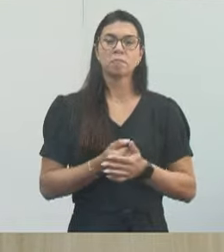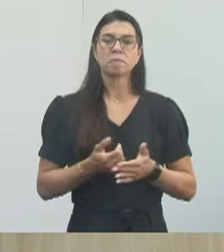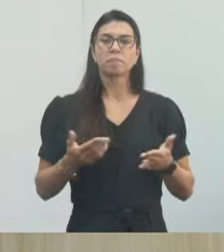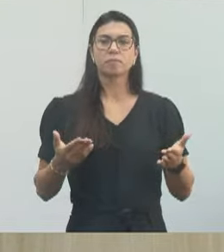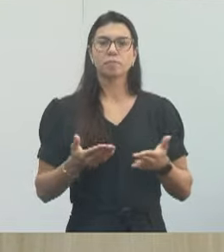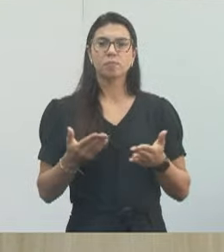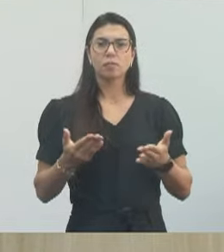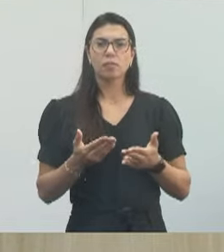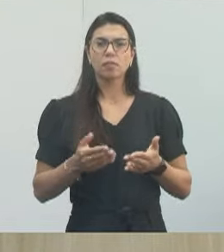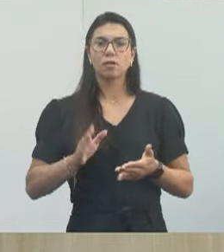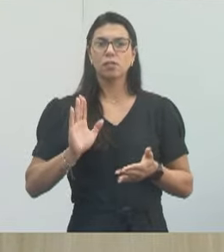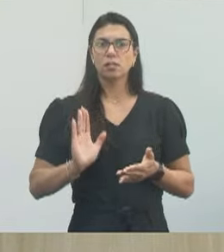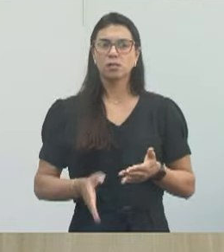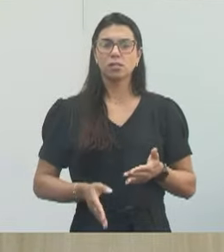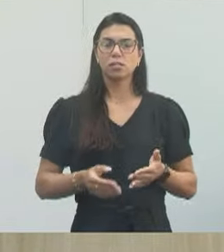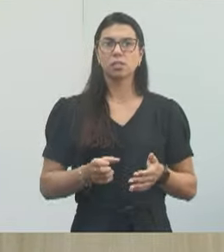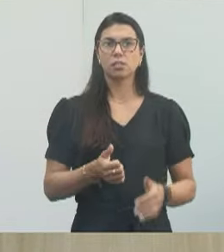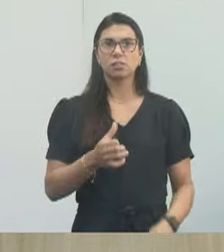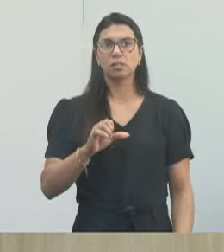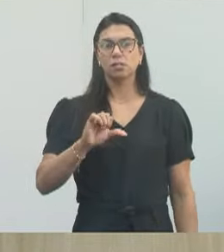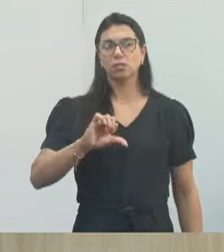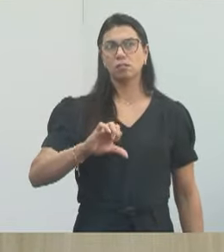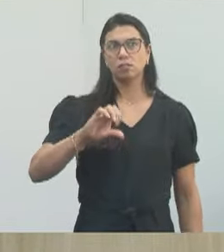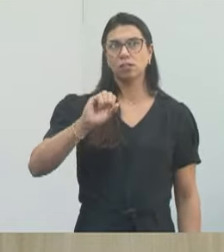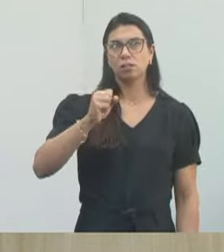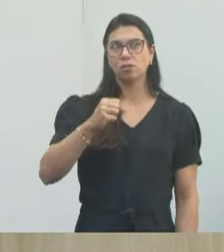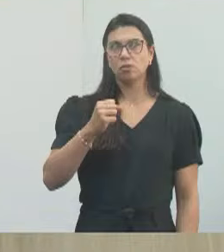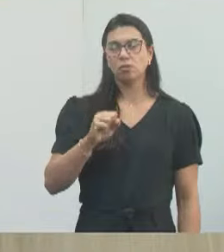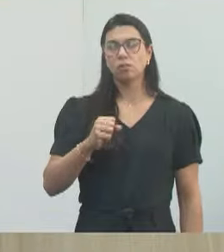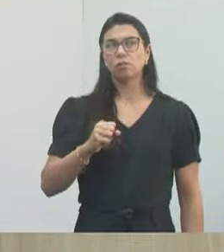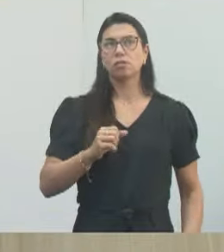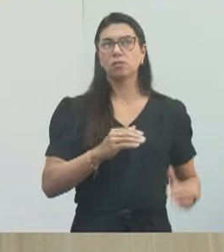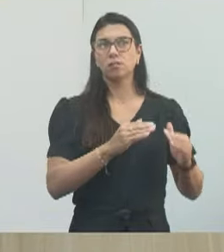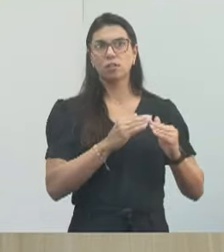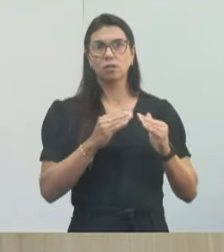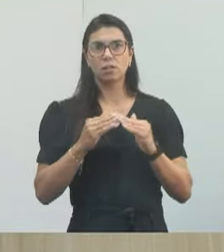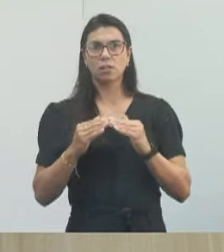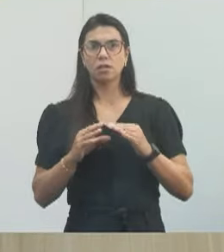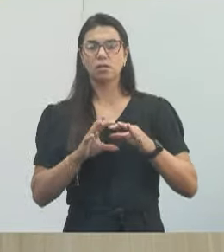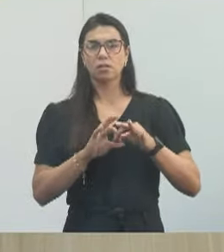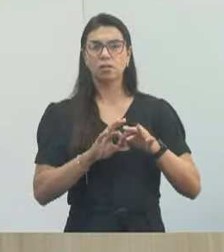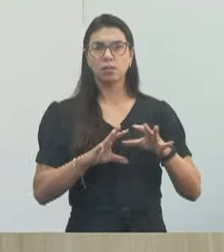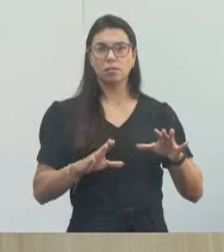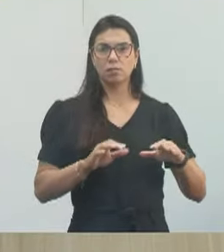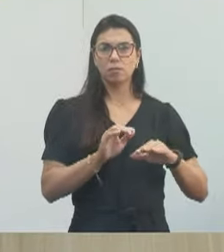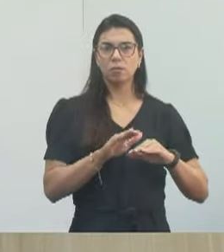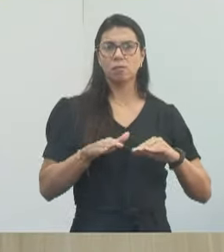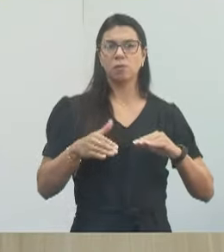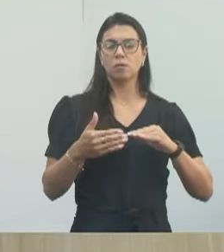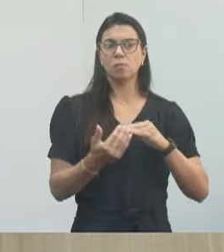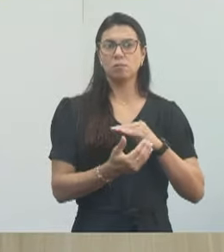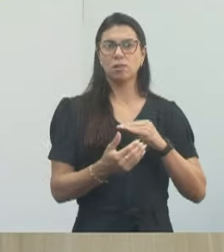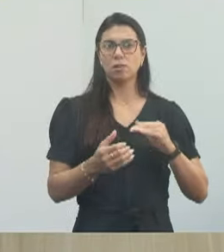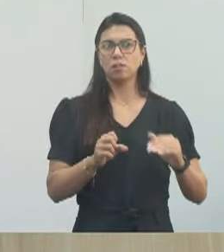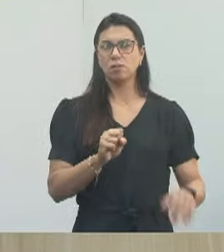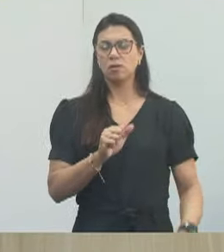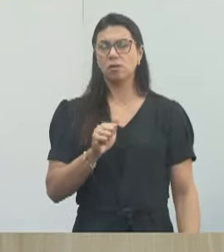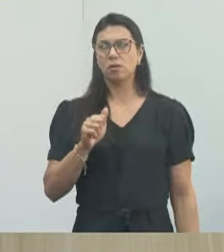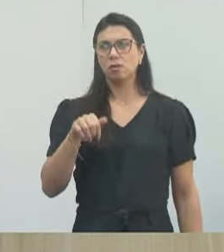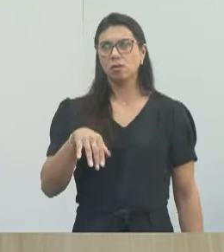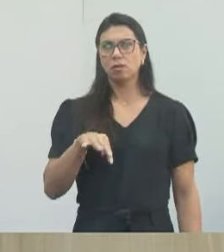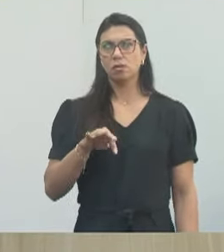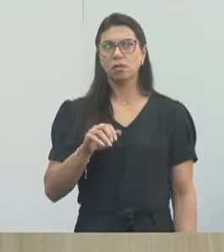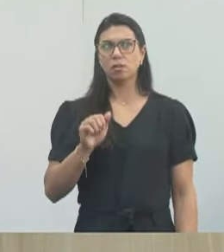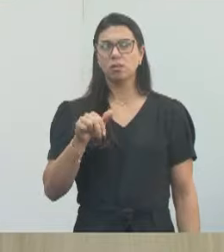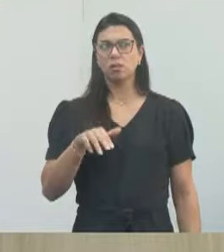confirmadas 198 unidades em jacar no Residencial Santana e